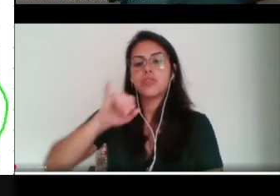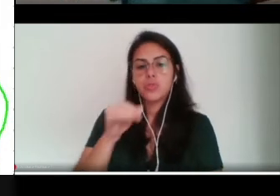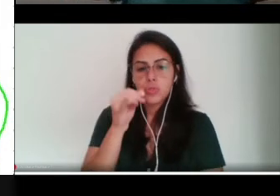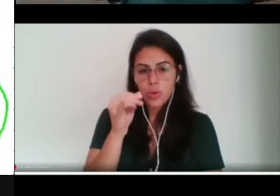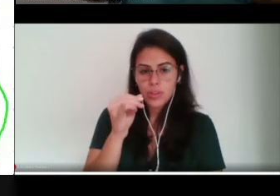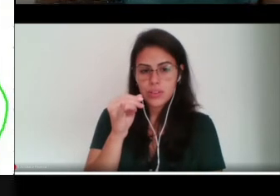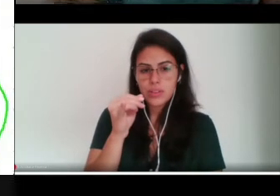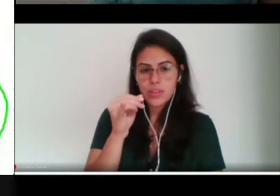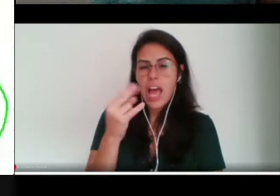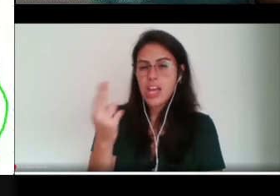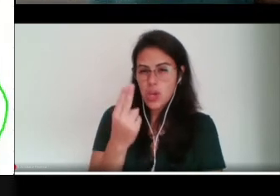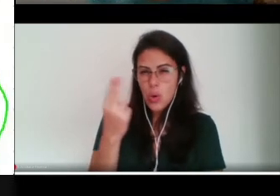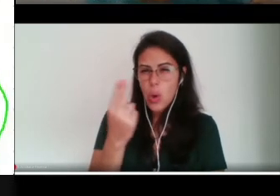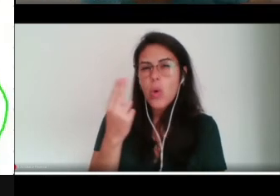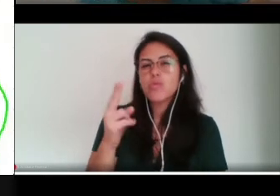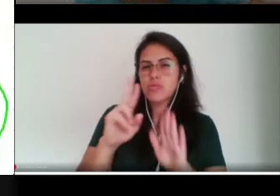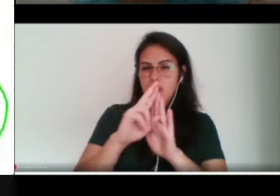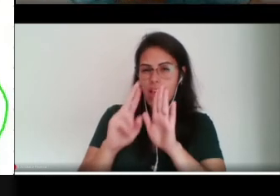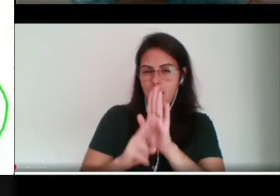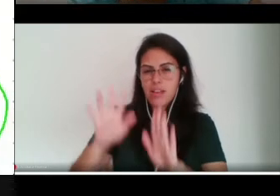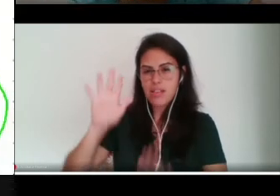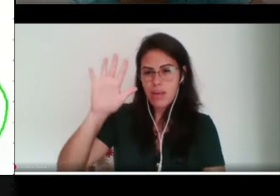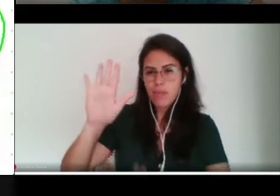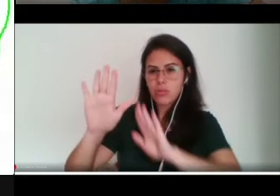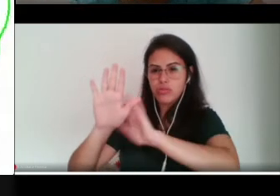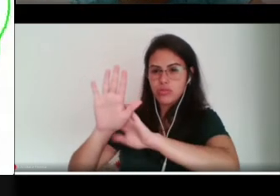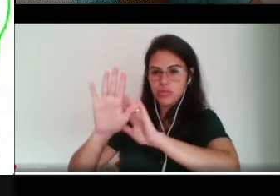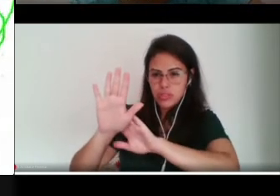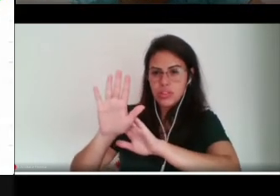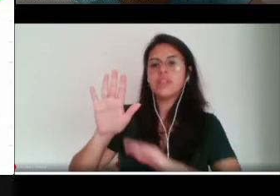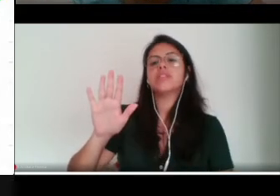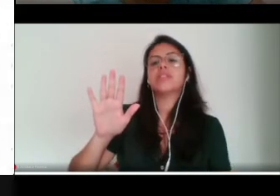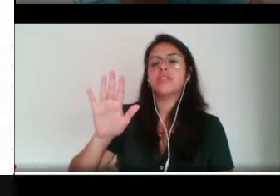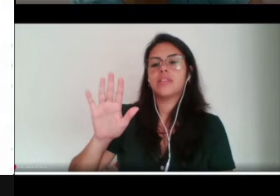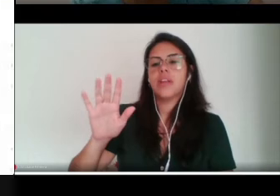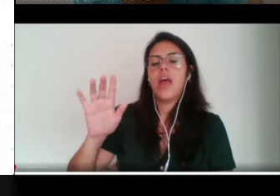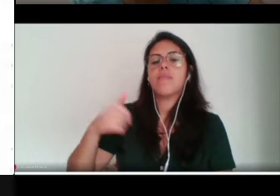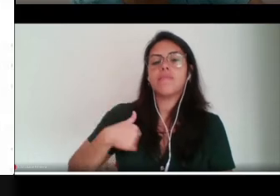vai dar mais J, né? Então, A VEC B vai ser